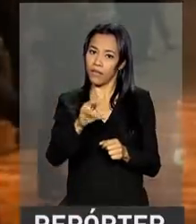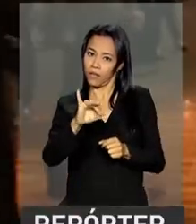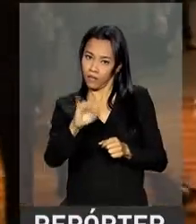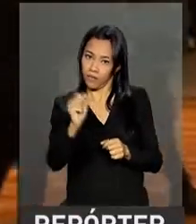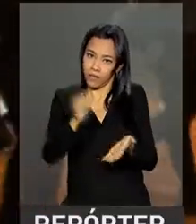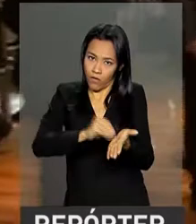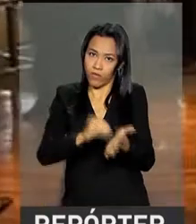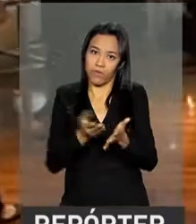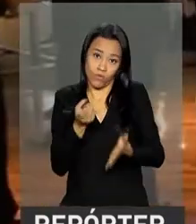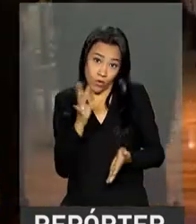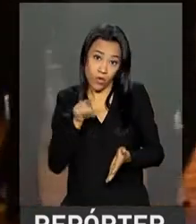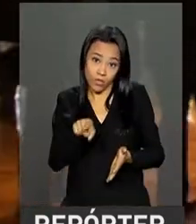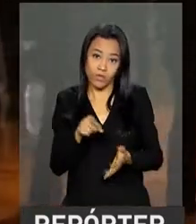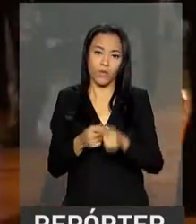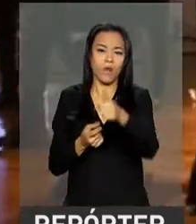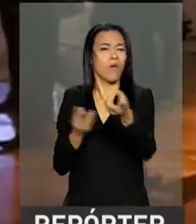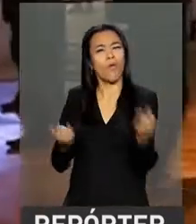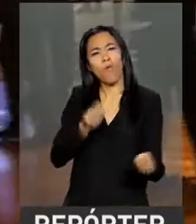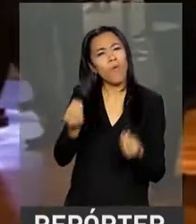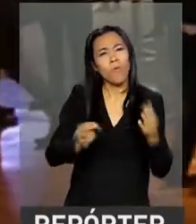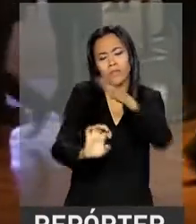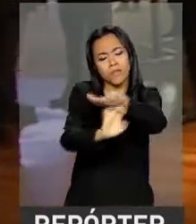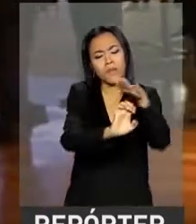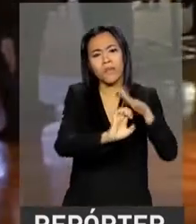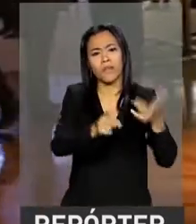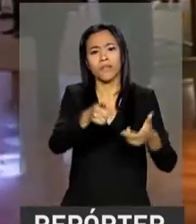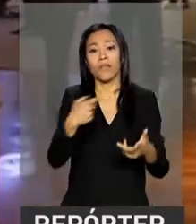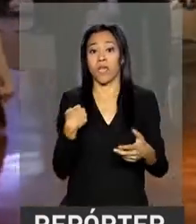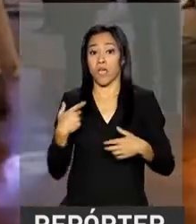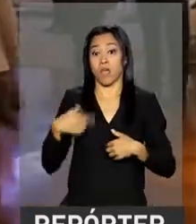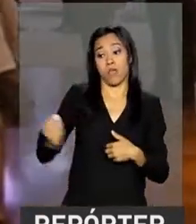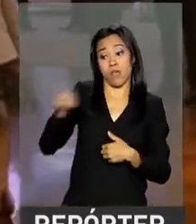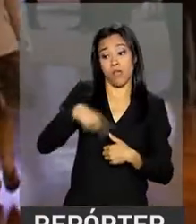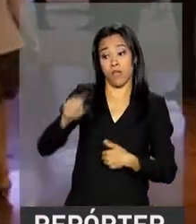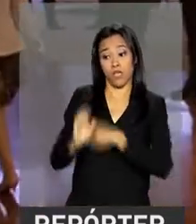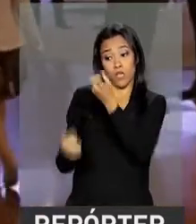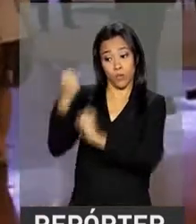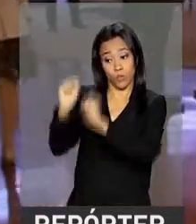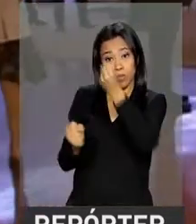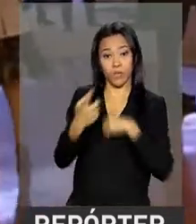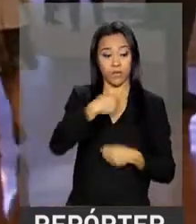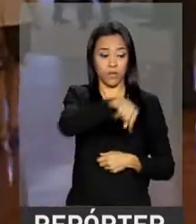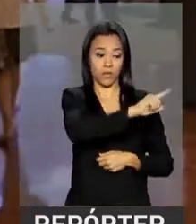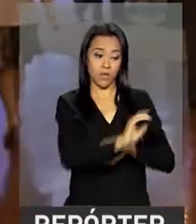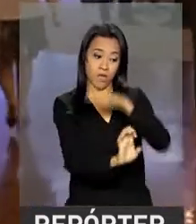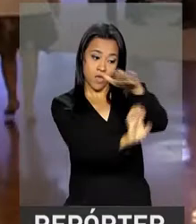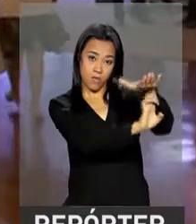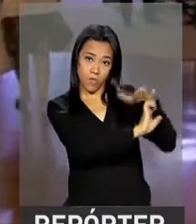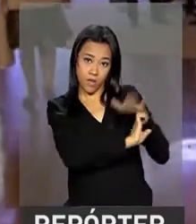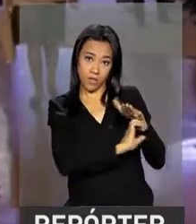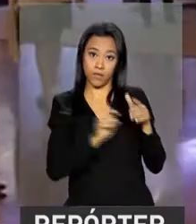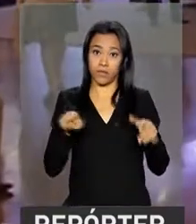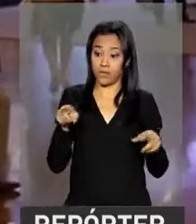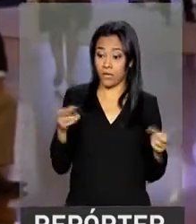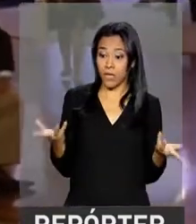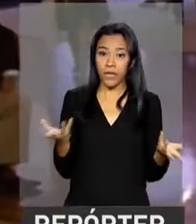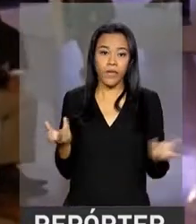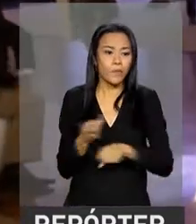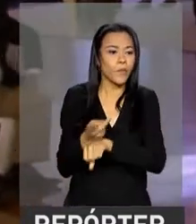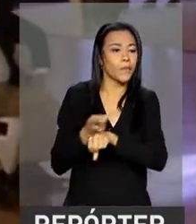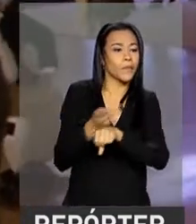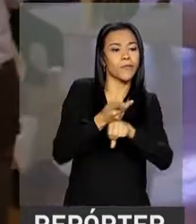as estatais funcionam assim de um lado indústrias e empresários com necessidade de um serviço ou em busca de oportunidades de